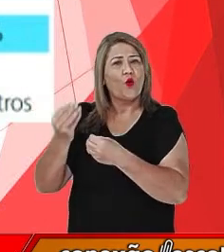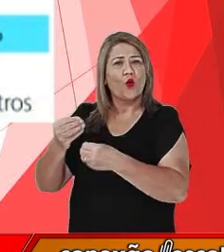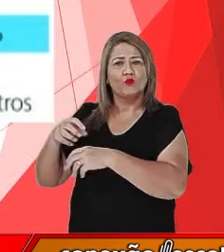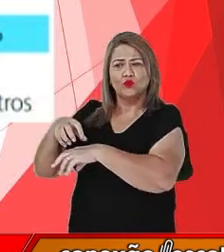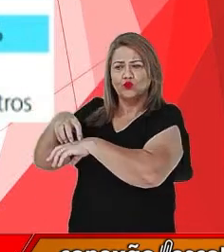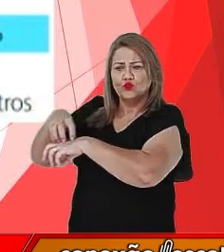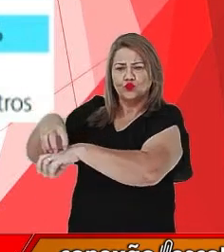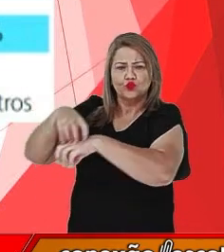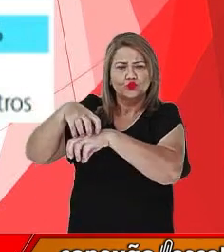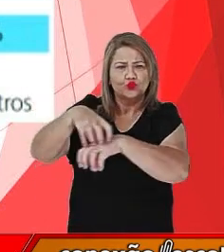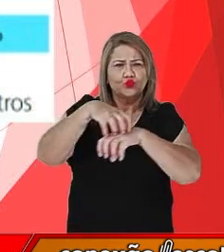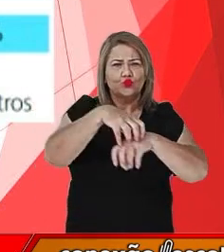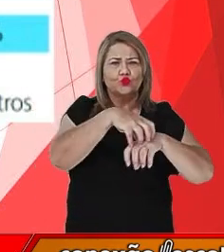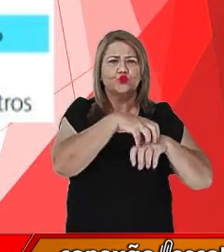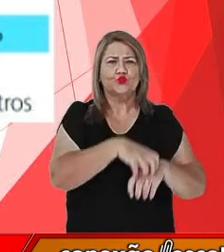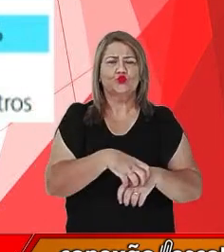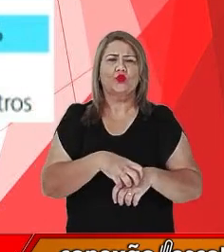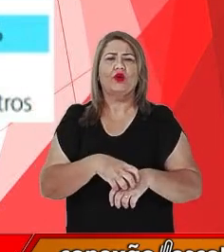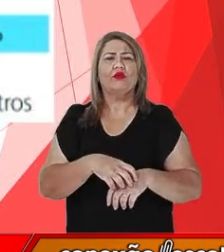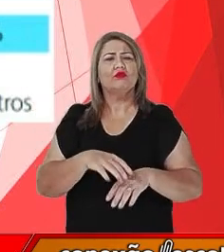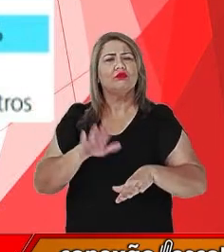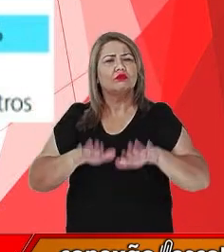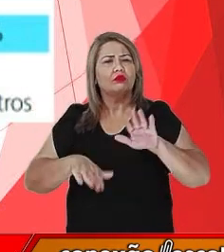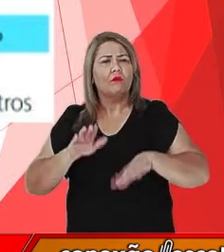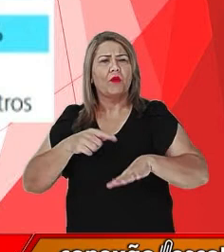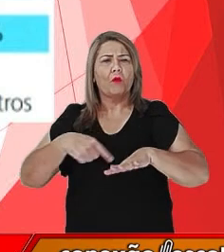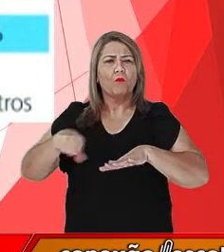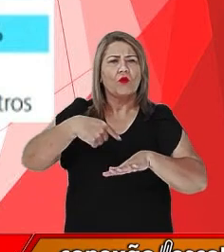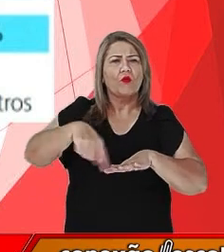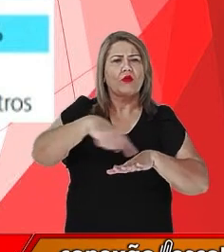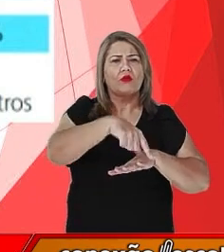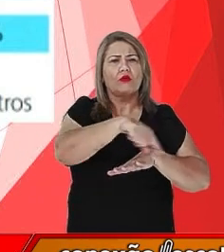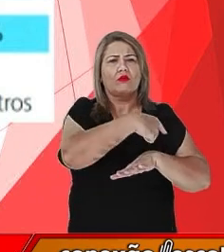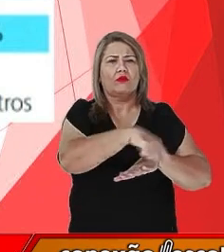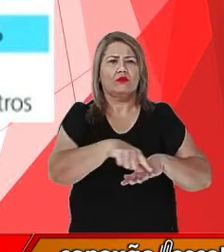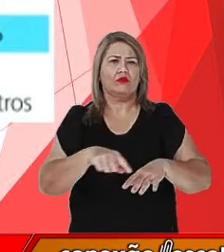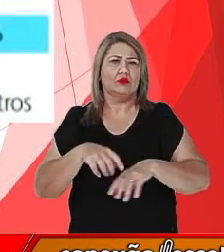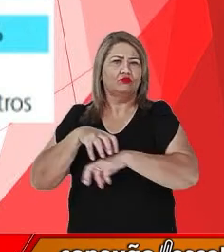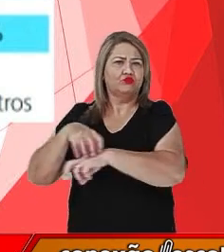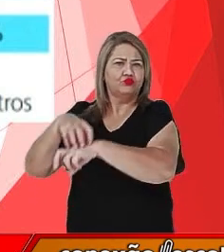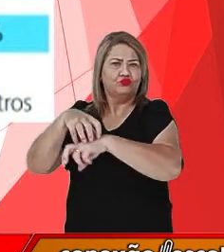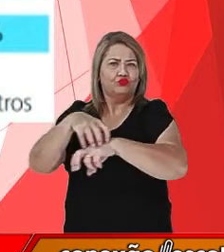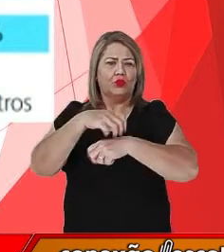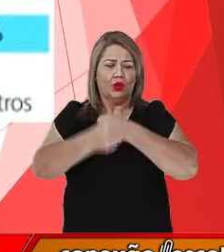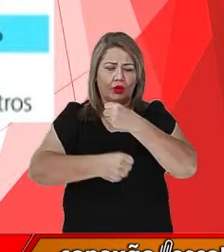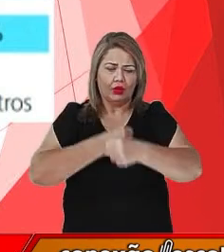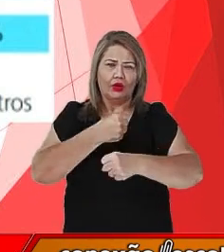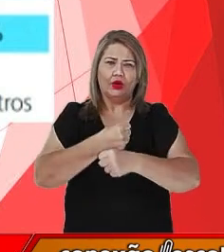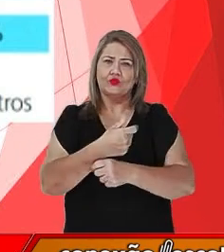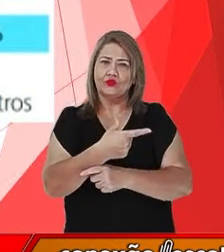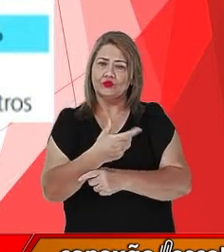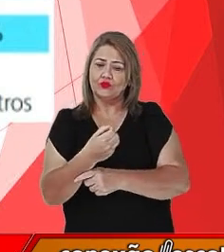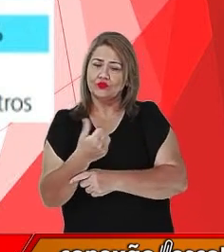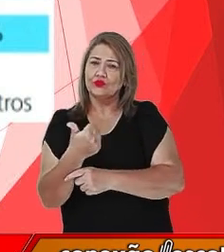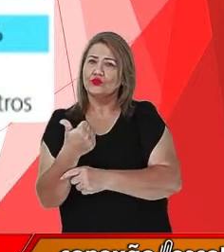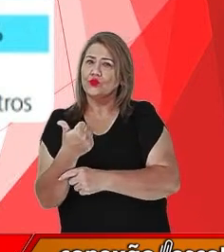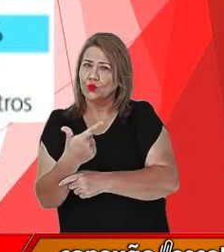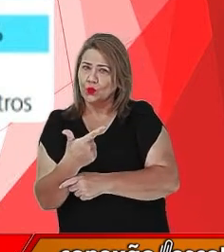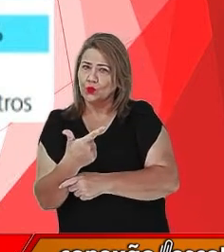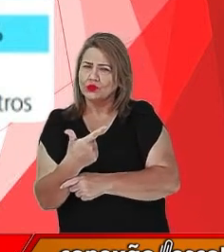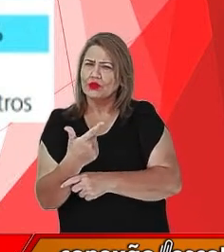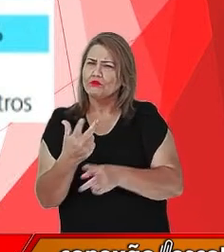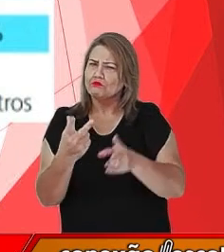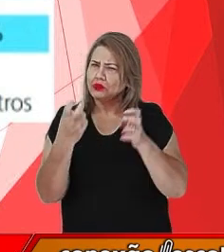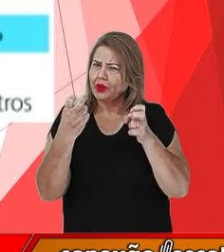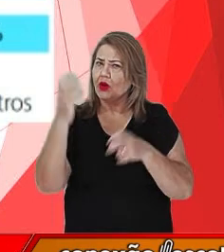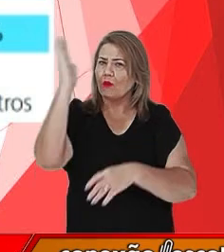de cargas por modalidade de transporte no ano de 2012. Perceba que aqui no Brasil, a